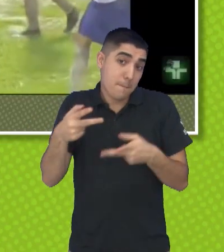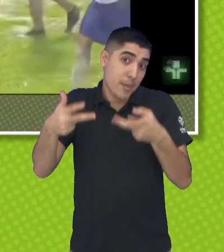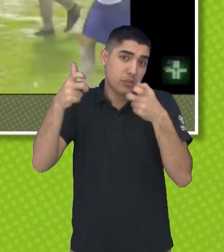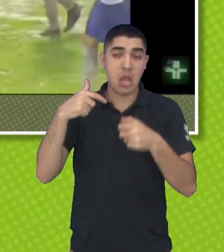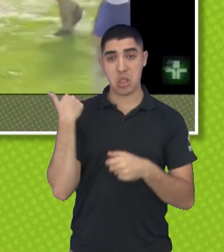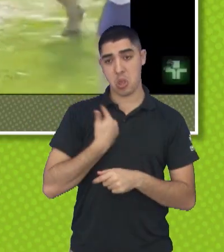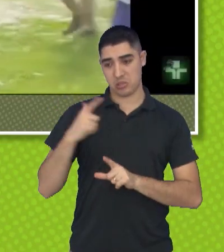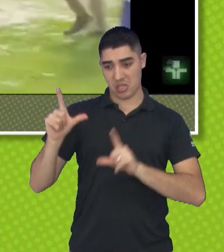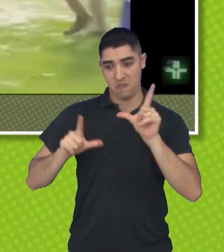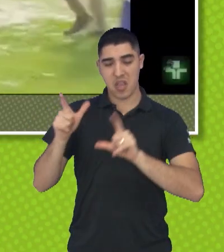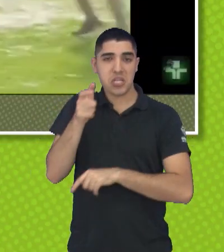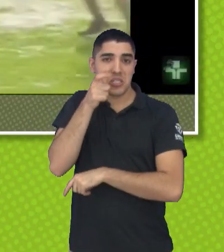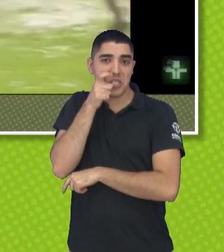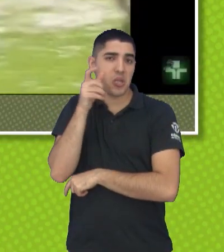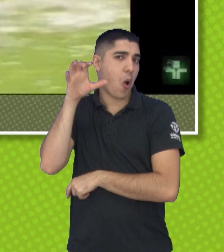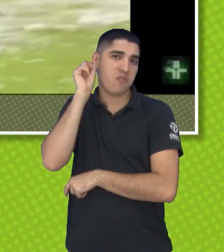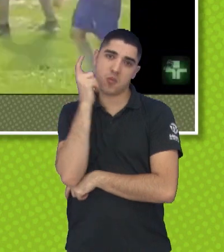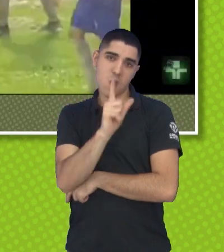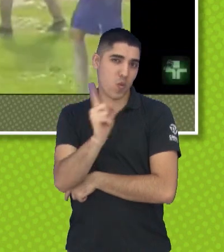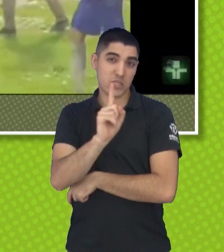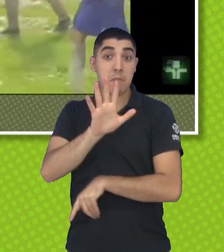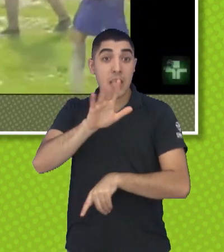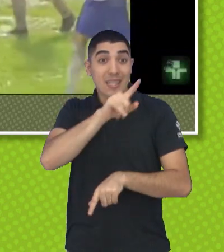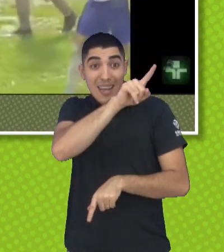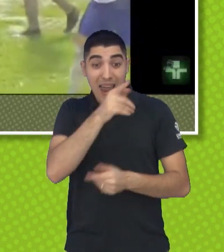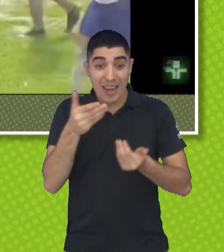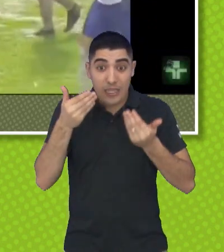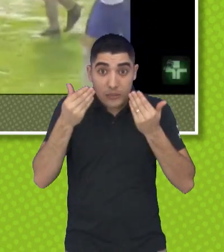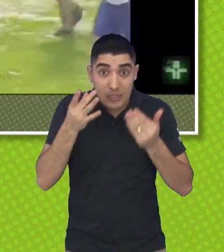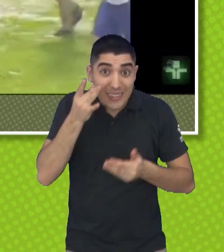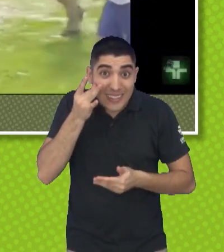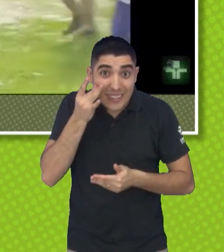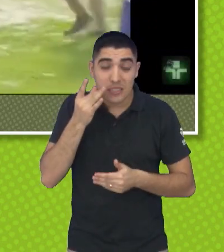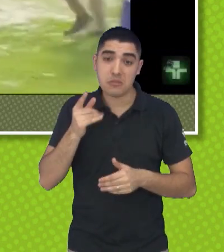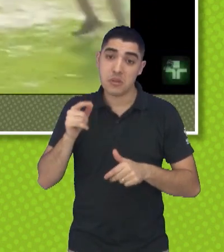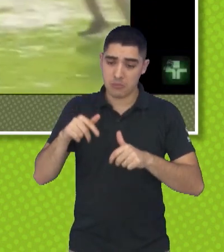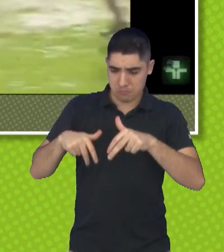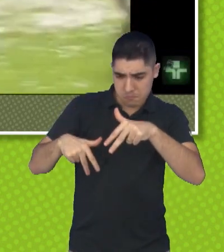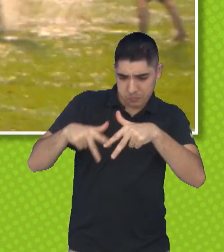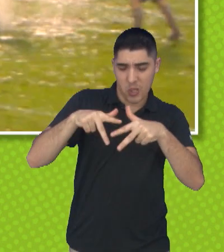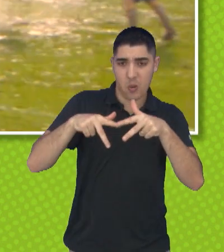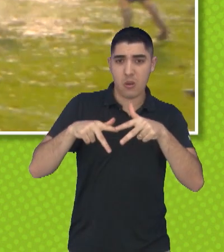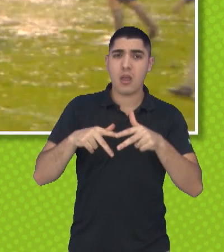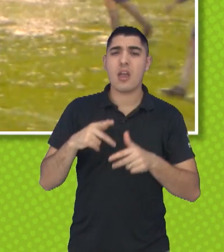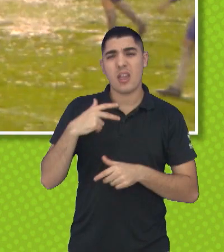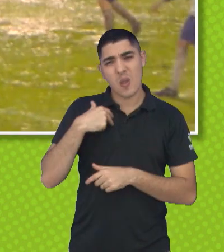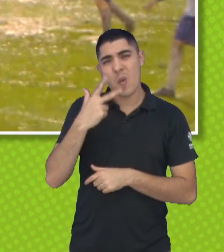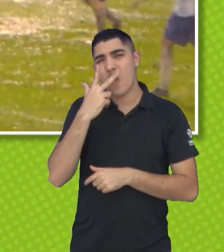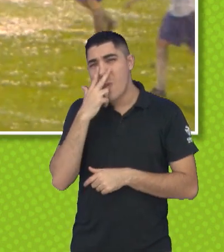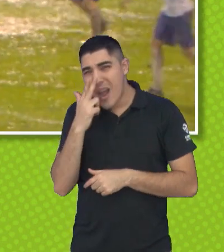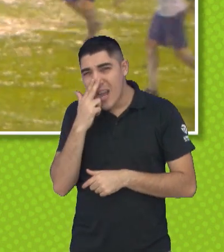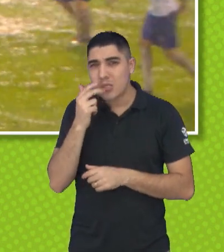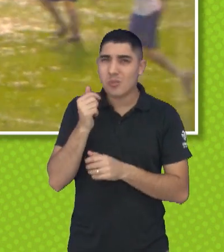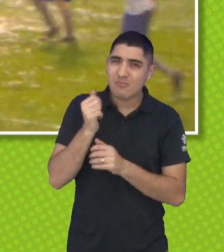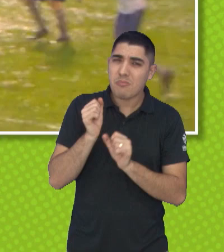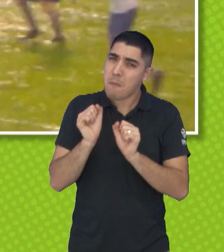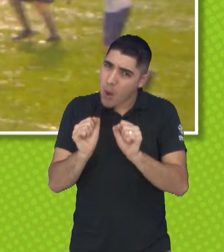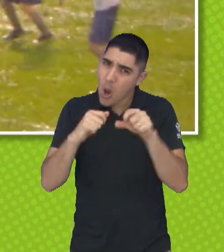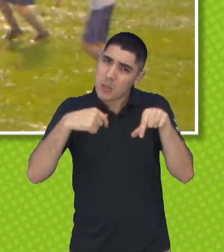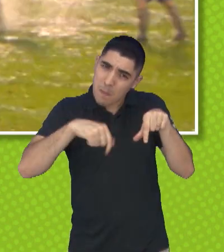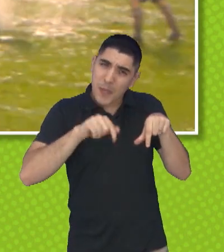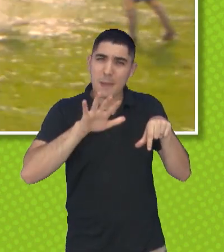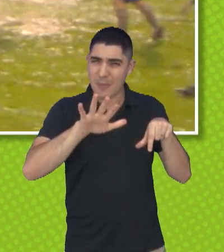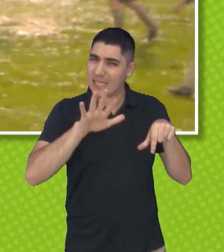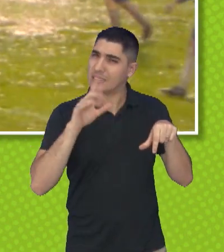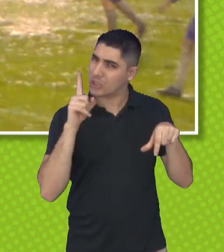ouve. Se ele ouviu esse som, ele marcaria pênalti. Eu acho que assim, é um pênalti que dá para marcar, mas é bem